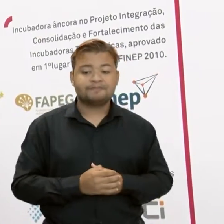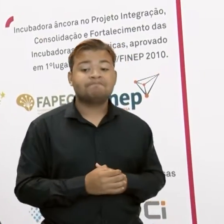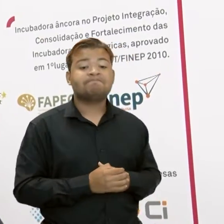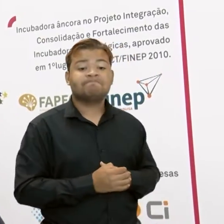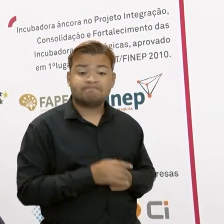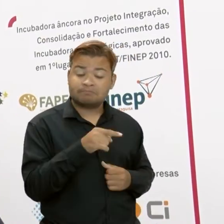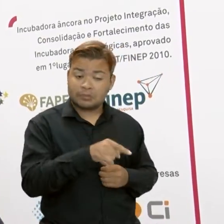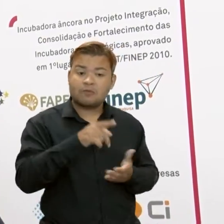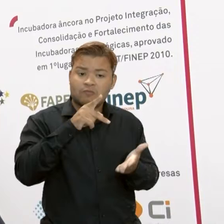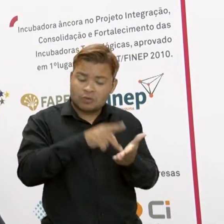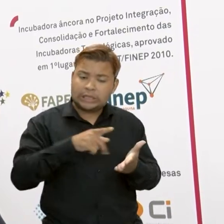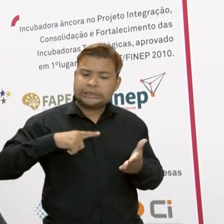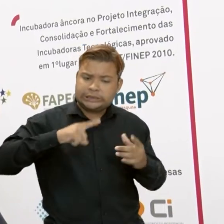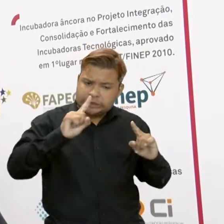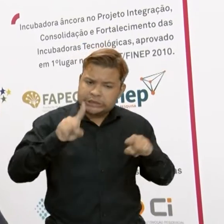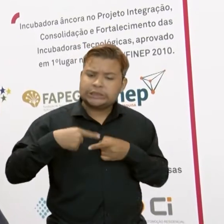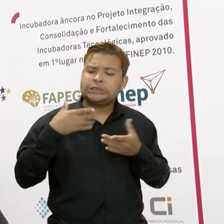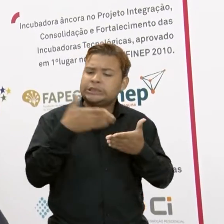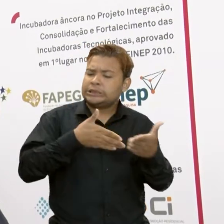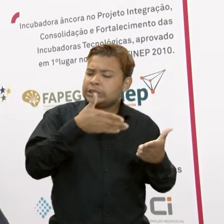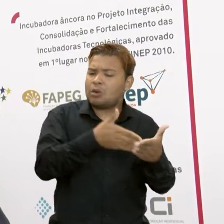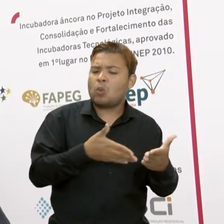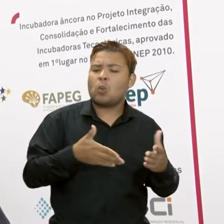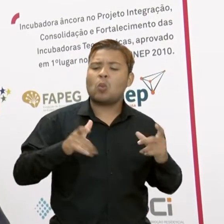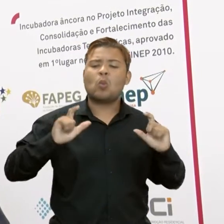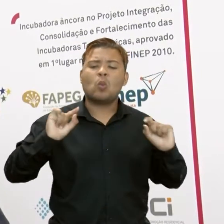grandes desafios assim, para a gente